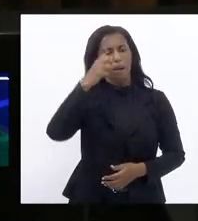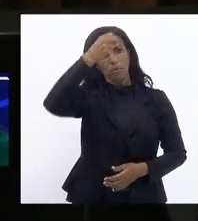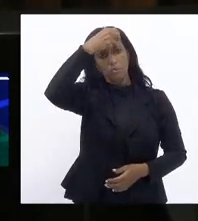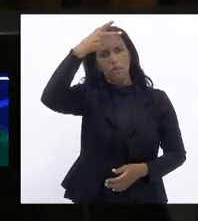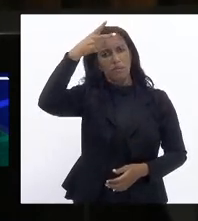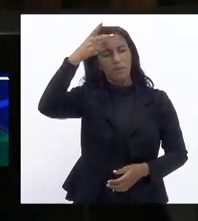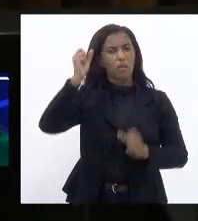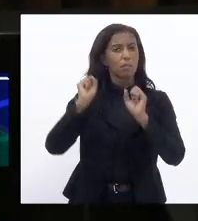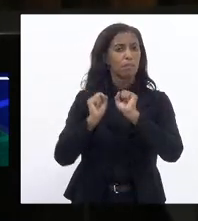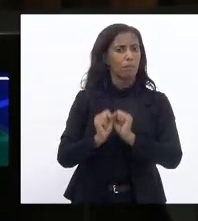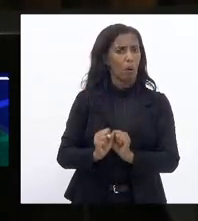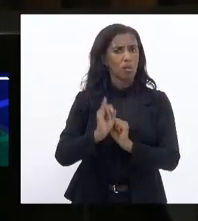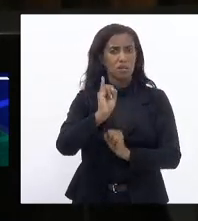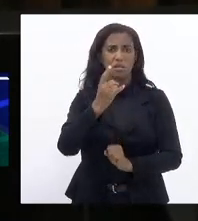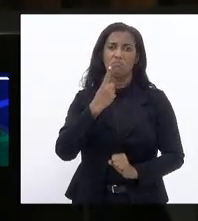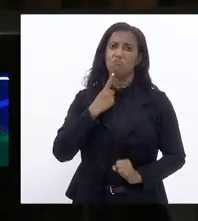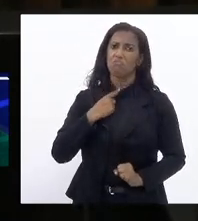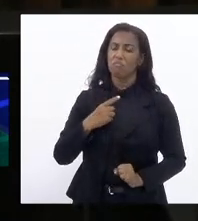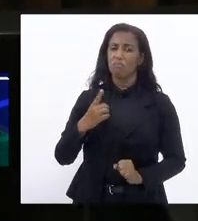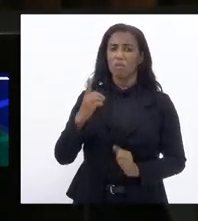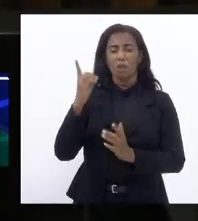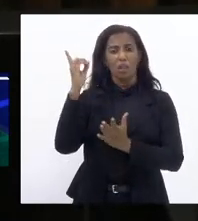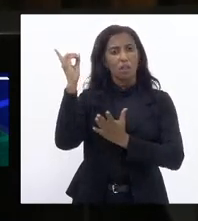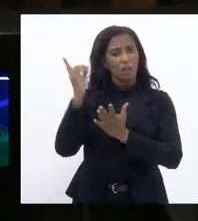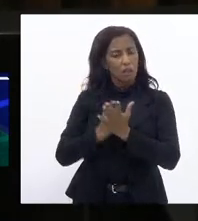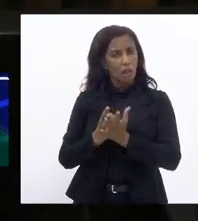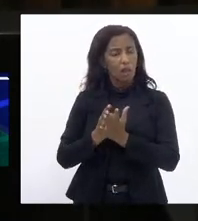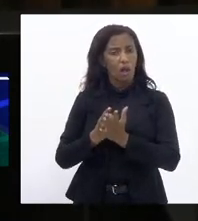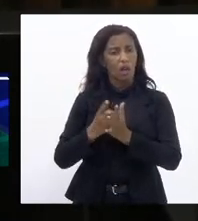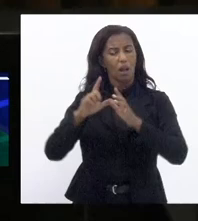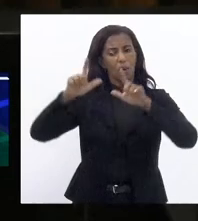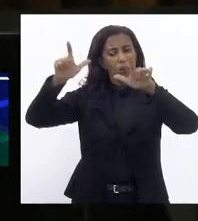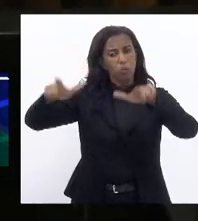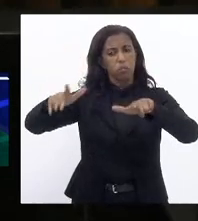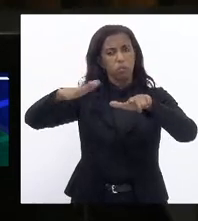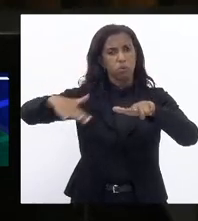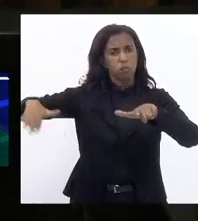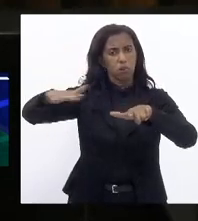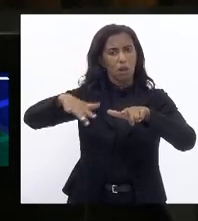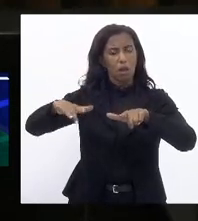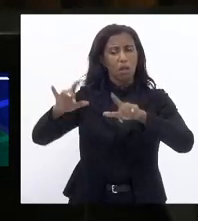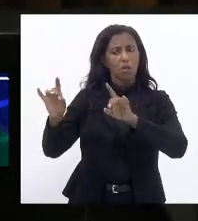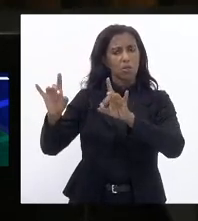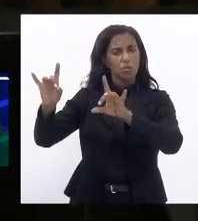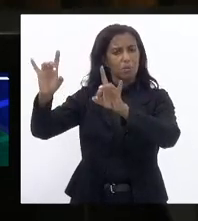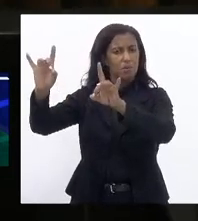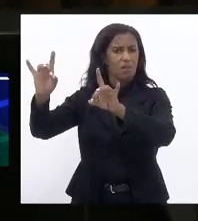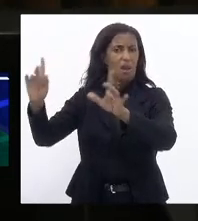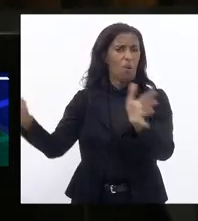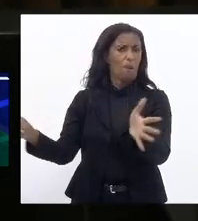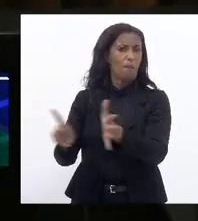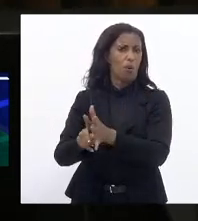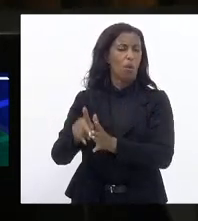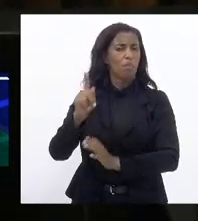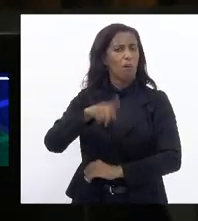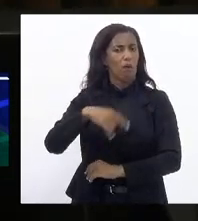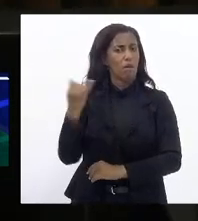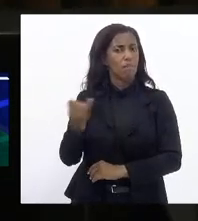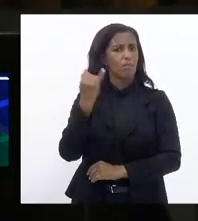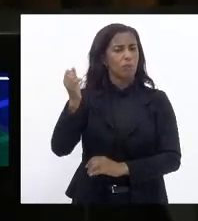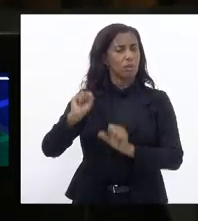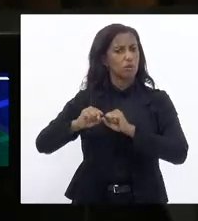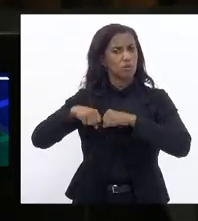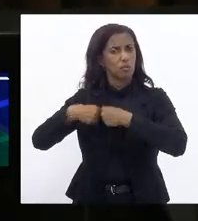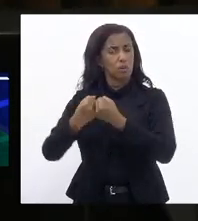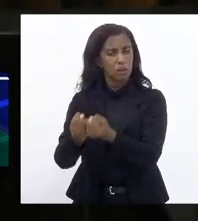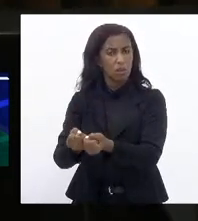que pode, se assim desejar, declarar aquela área de especial interesse social, e seria muito importante, porque fortalece o